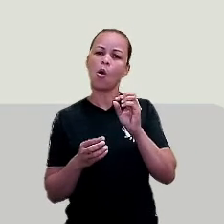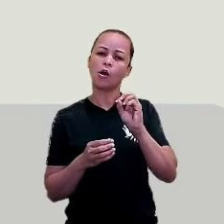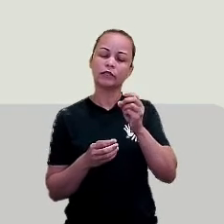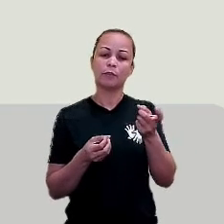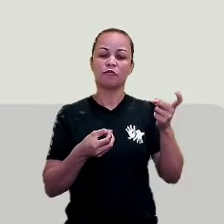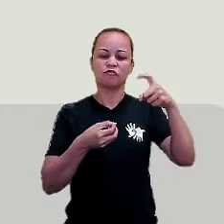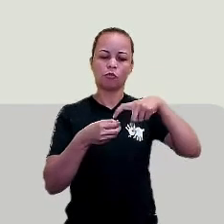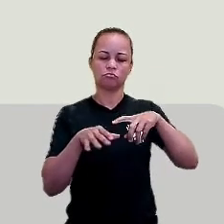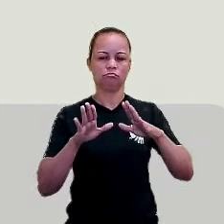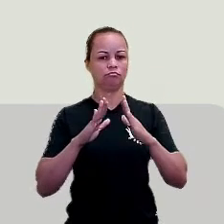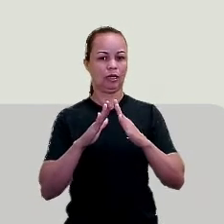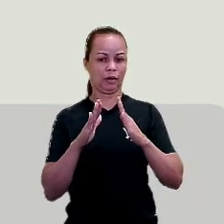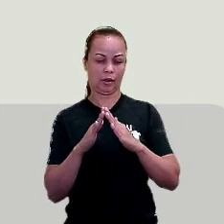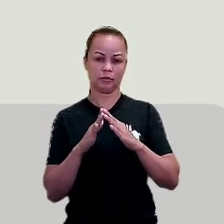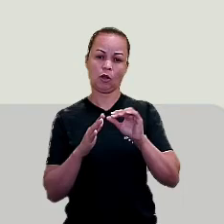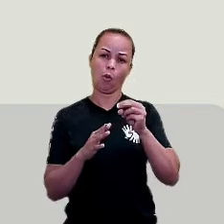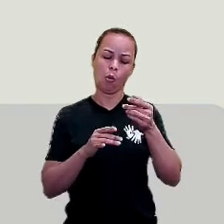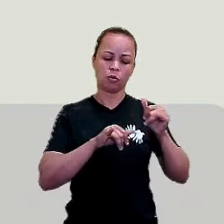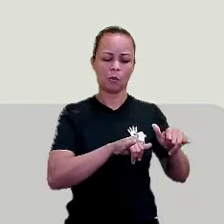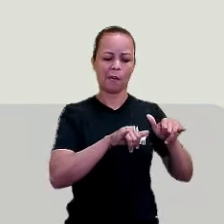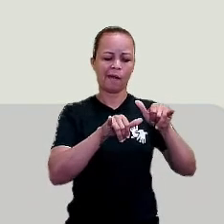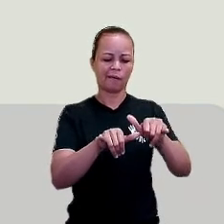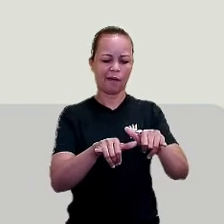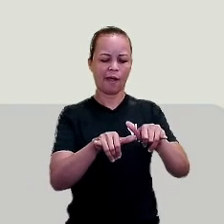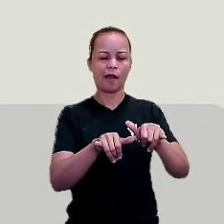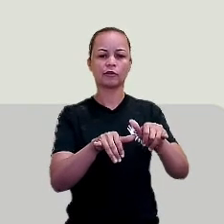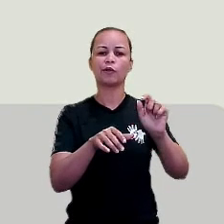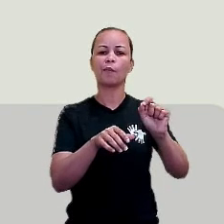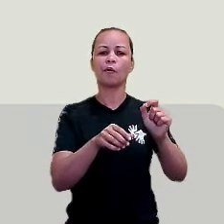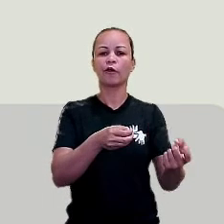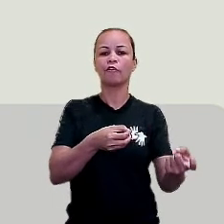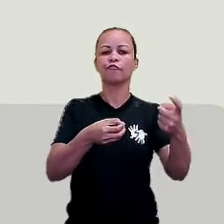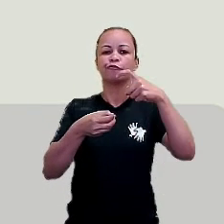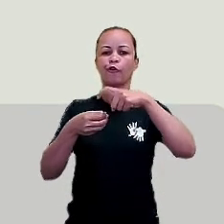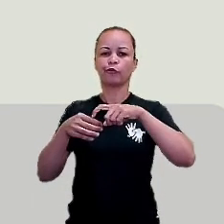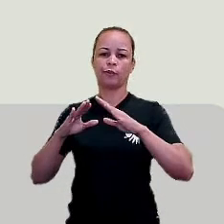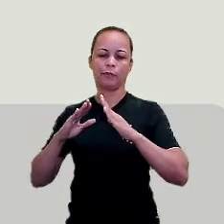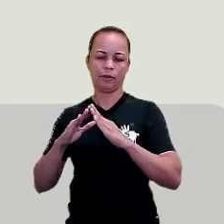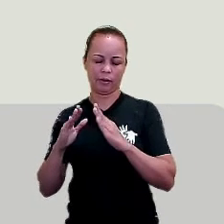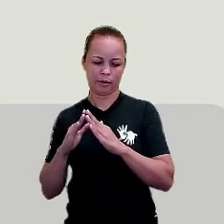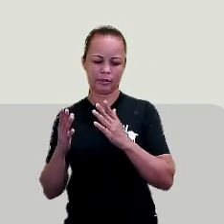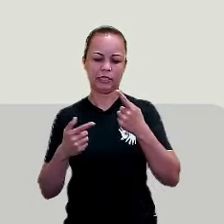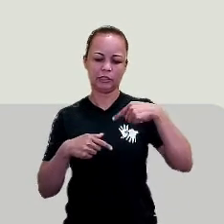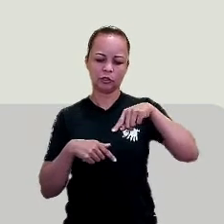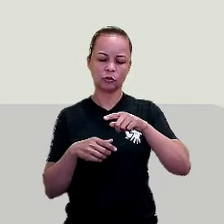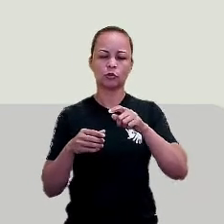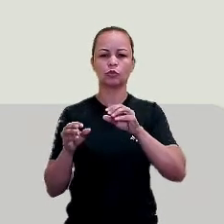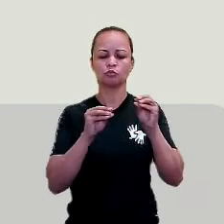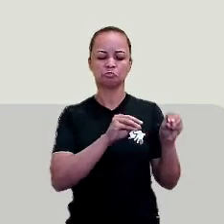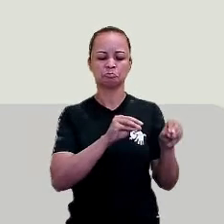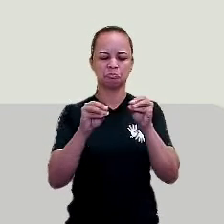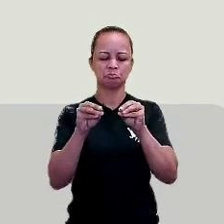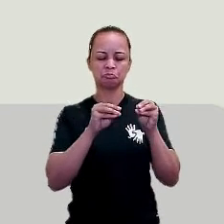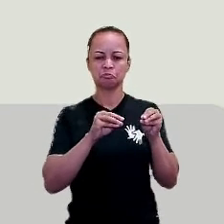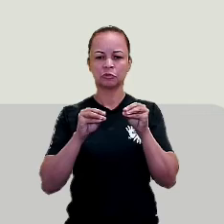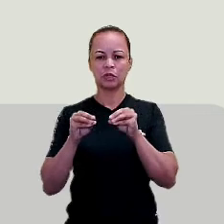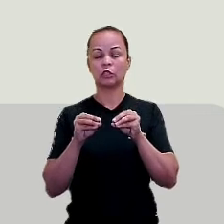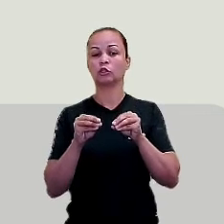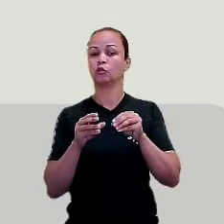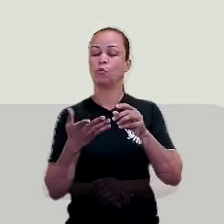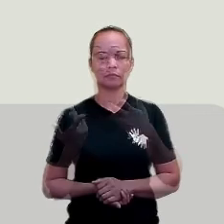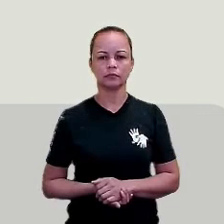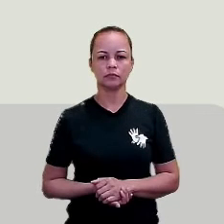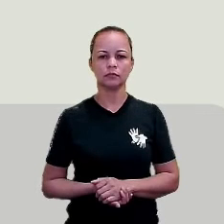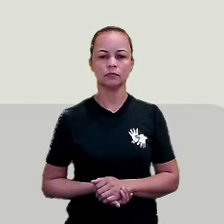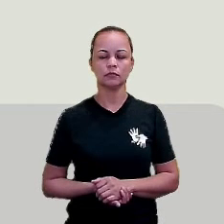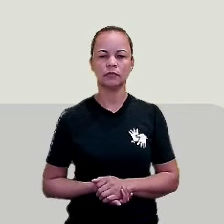são exemplos de migração pendular e o movimento que fazemos quando vamos a um local e retornamos para o local de origem no mesmo